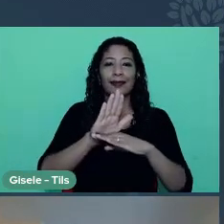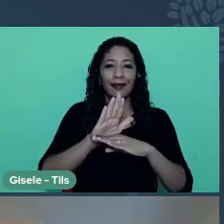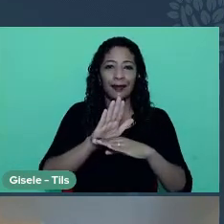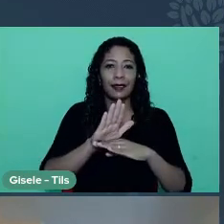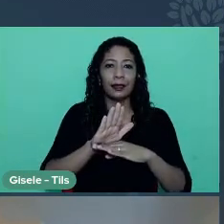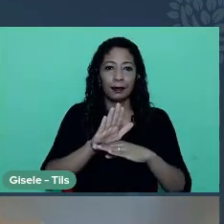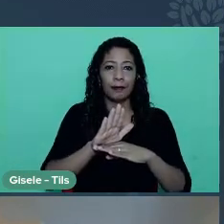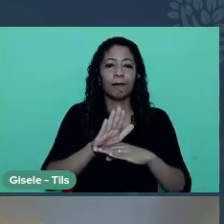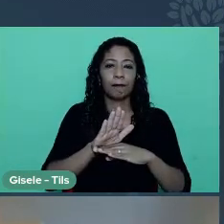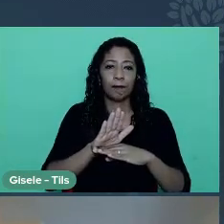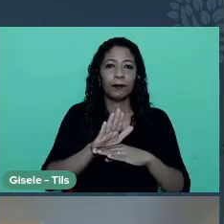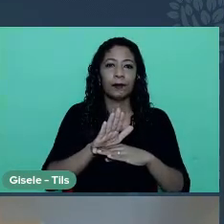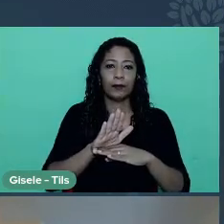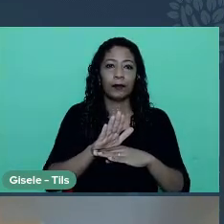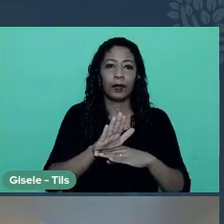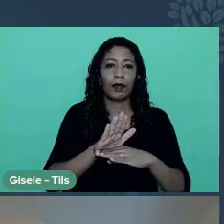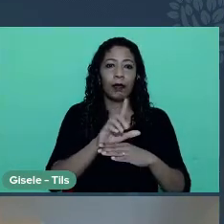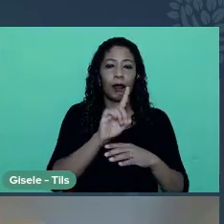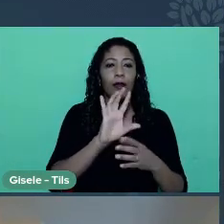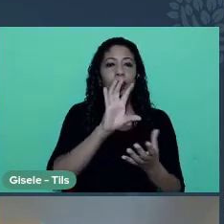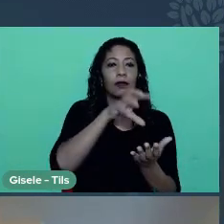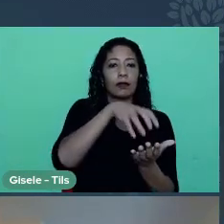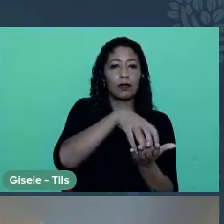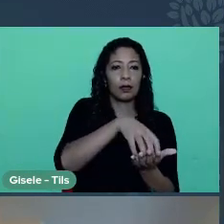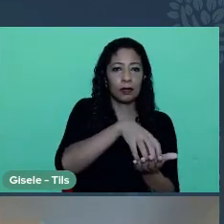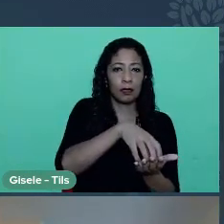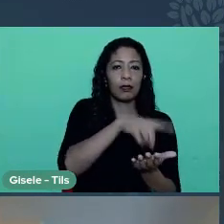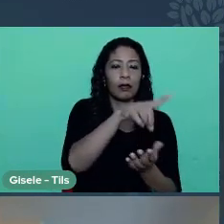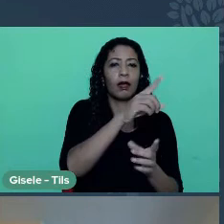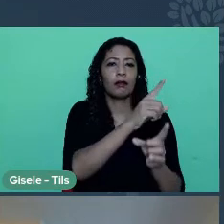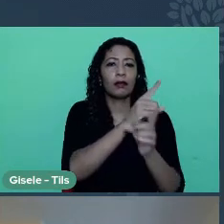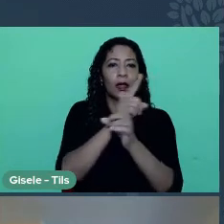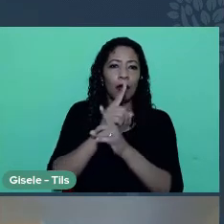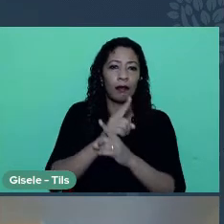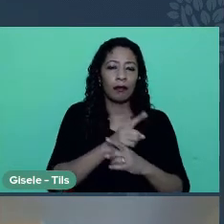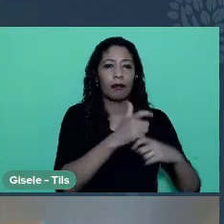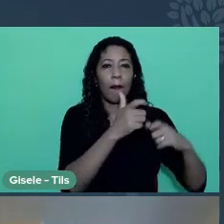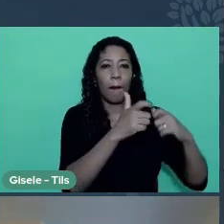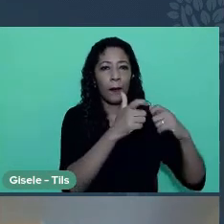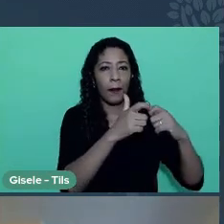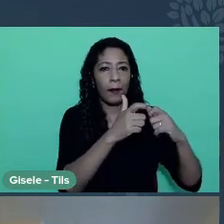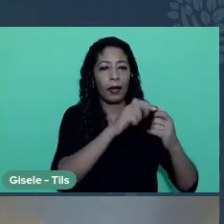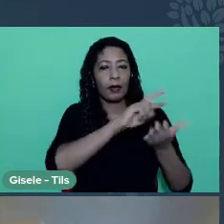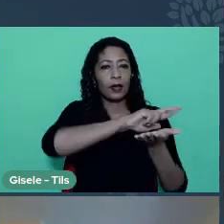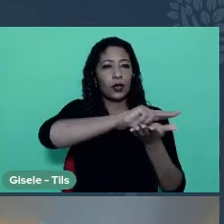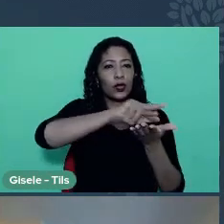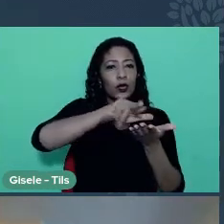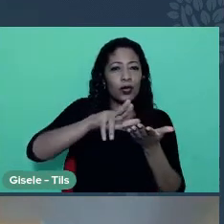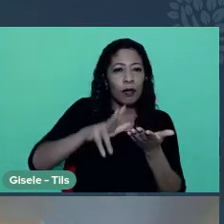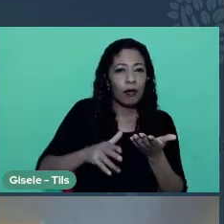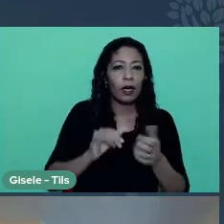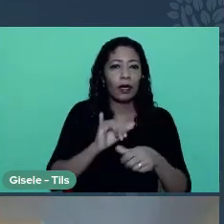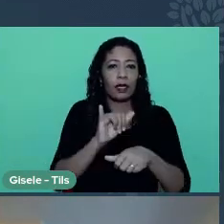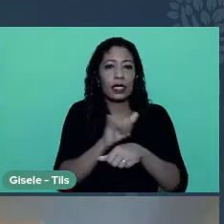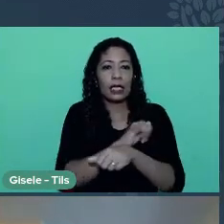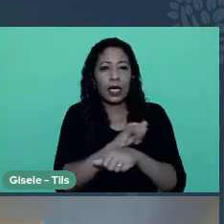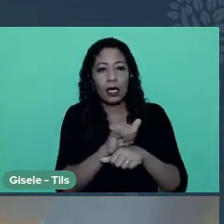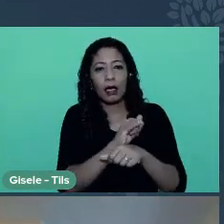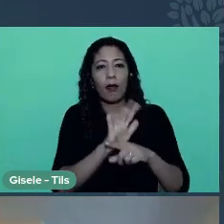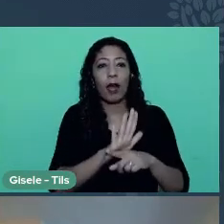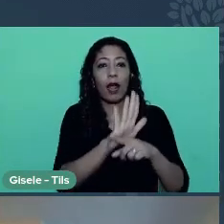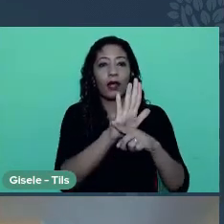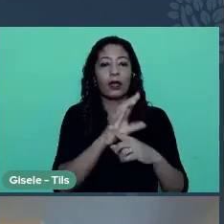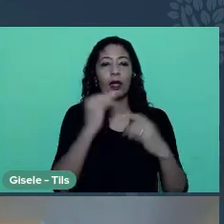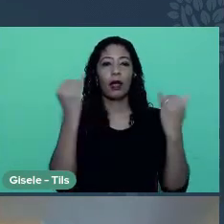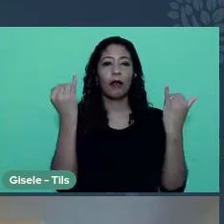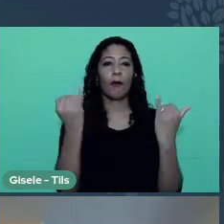várias ajudas, ou no mesmo centro que ela tiver, ela encontrar a sua ajuda. Existem várias estratégias para perder peso, né?